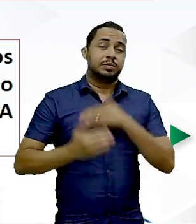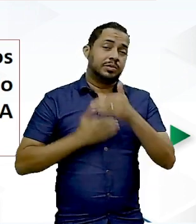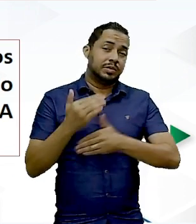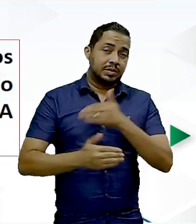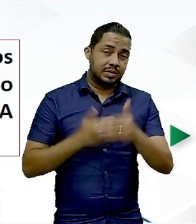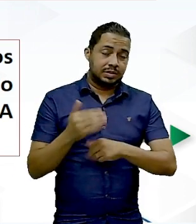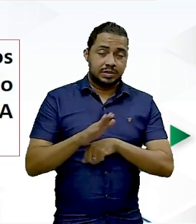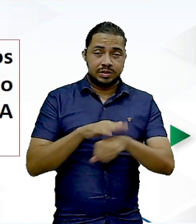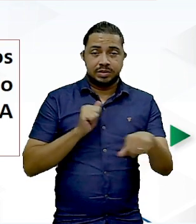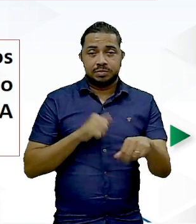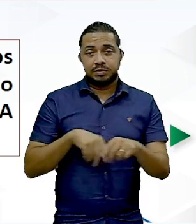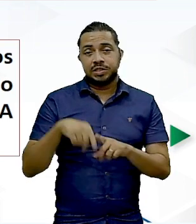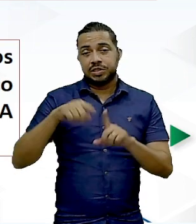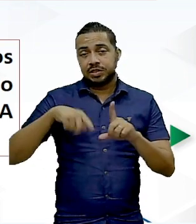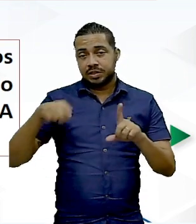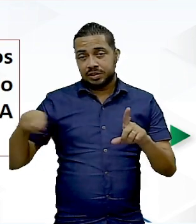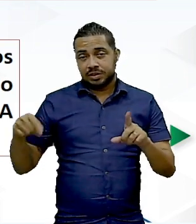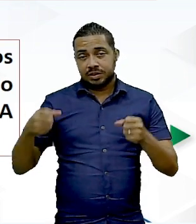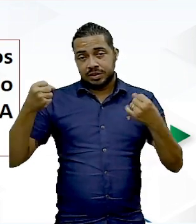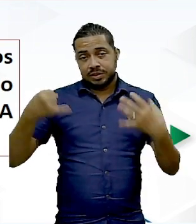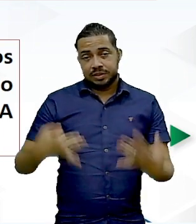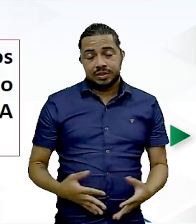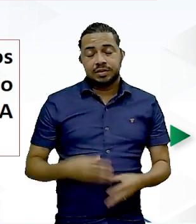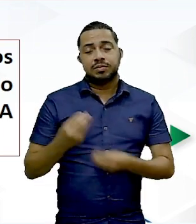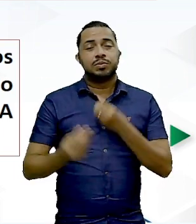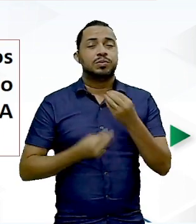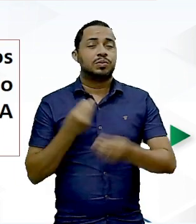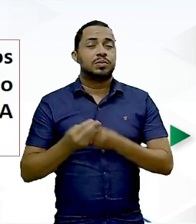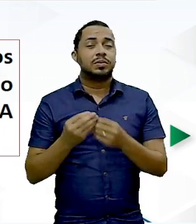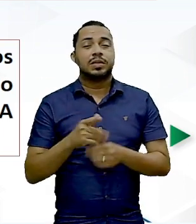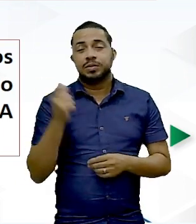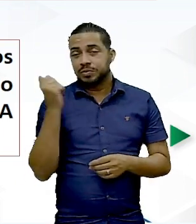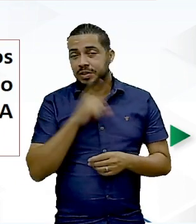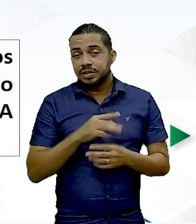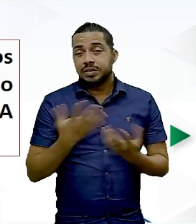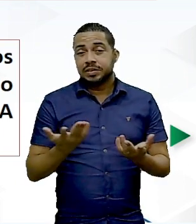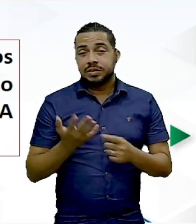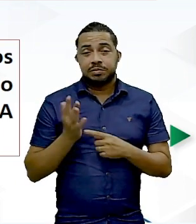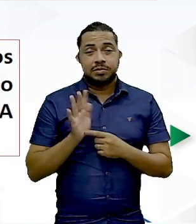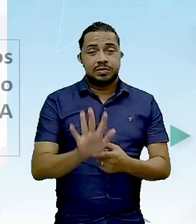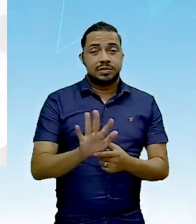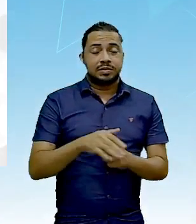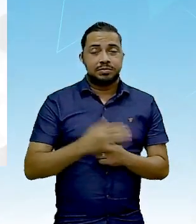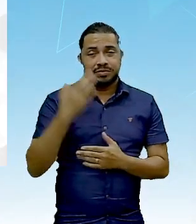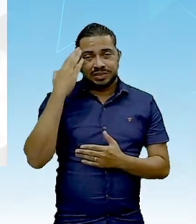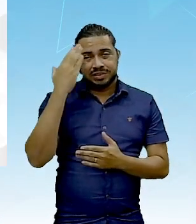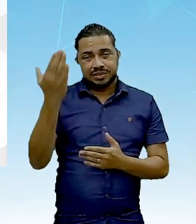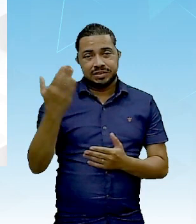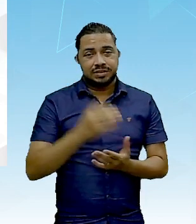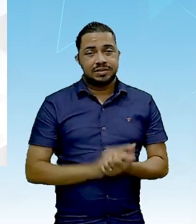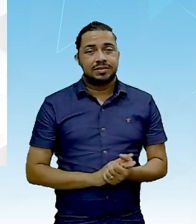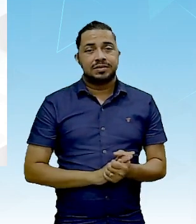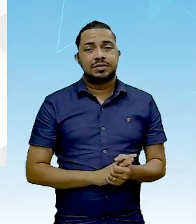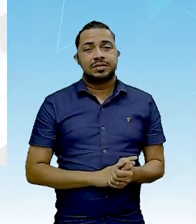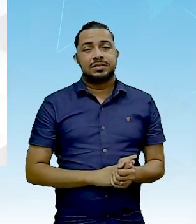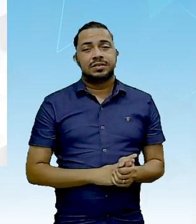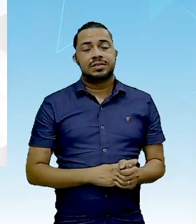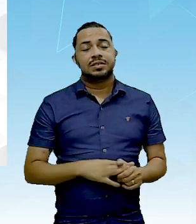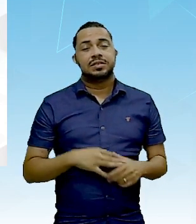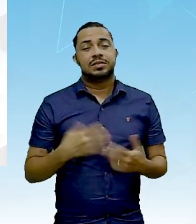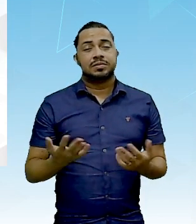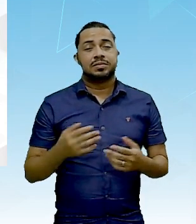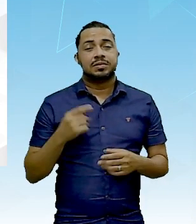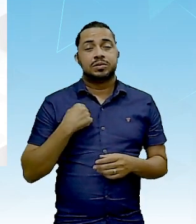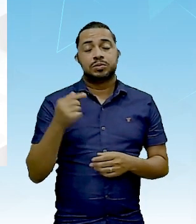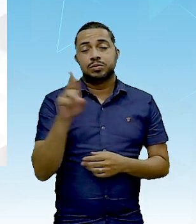nós chamamos de estatística descritiva. Como é que acontece? Traz de novo aqui, Jonathan. Obrigado. Olha, nesse caso,